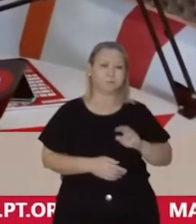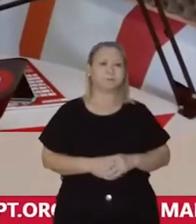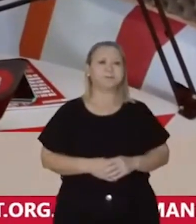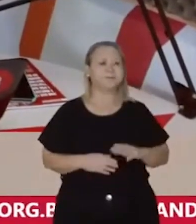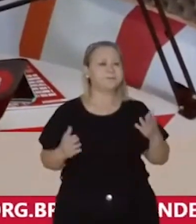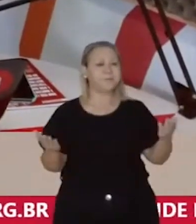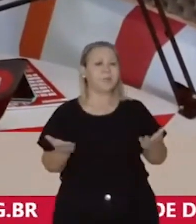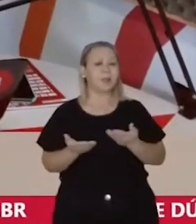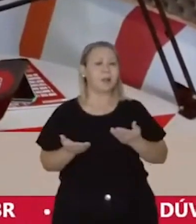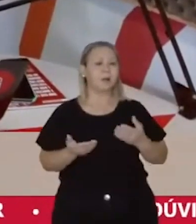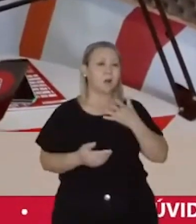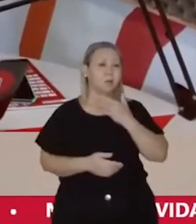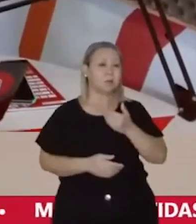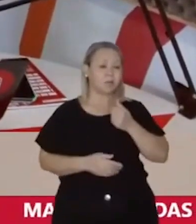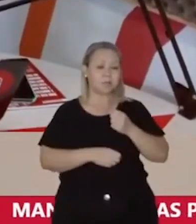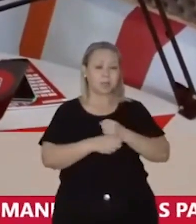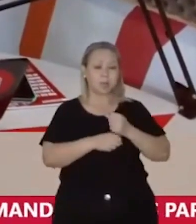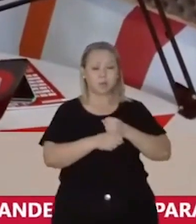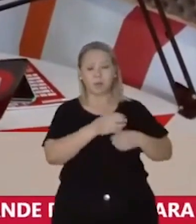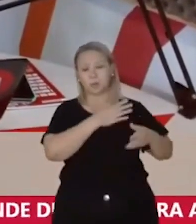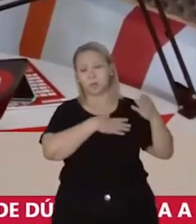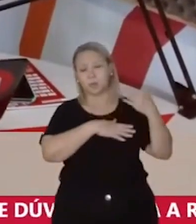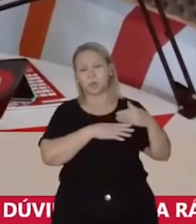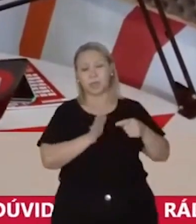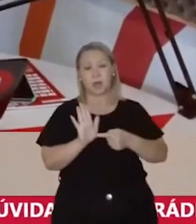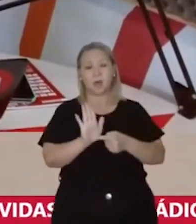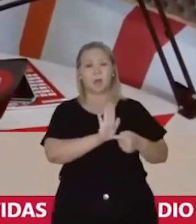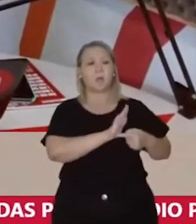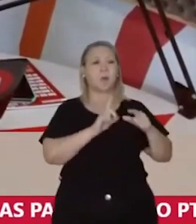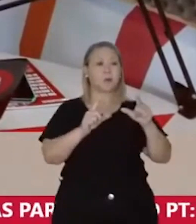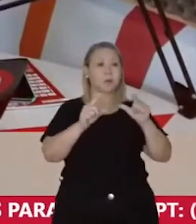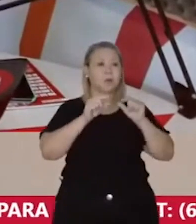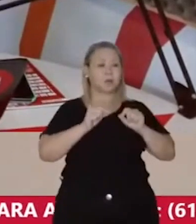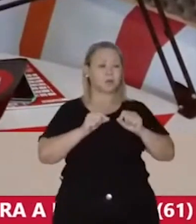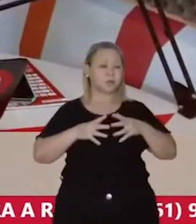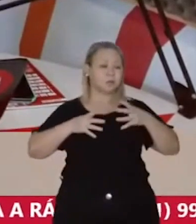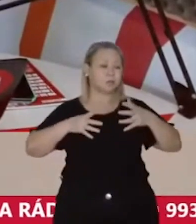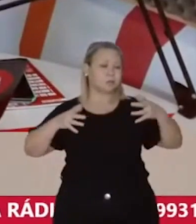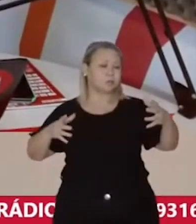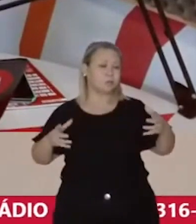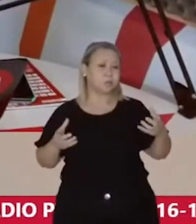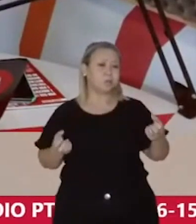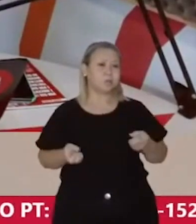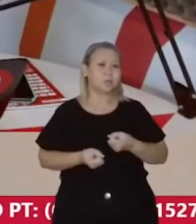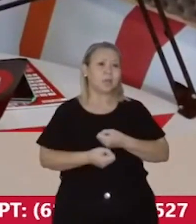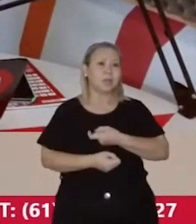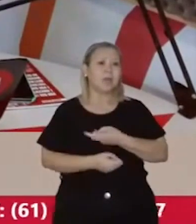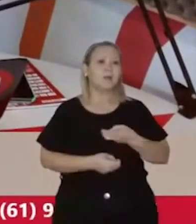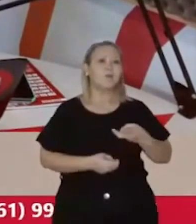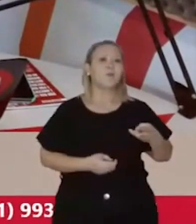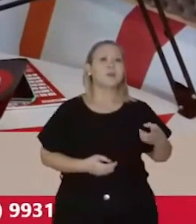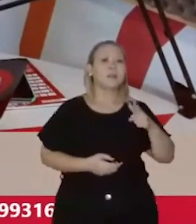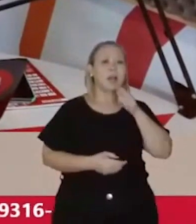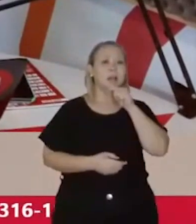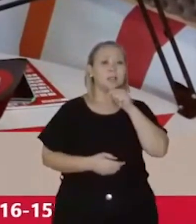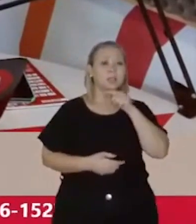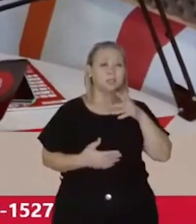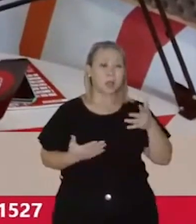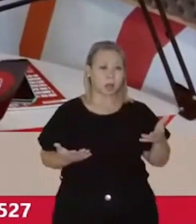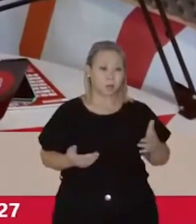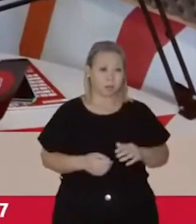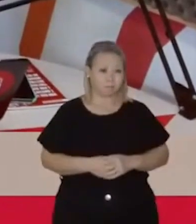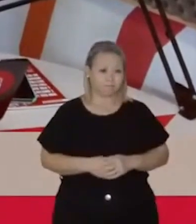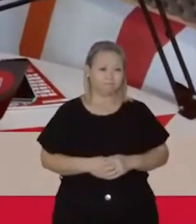que mostra a diminuição enorme da quantidade de água do país. Com satélites, eles